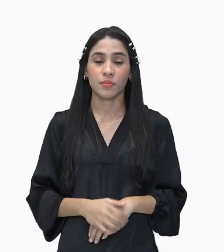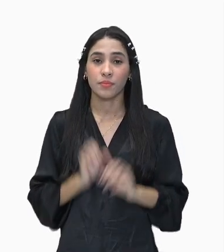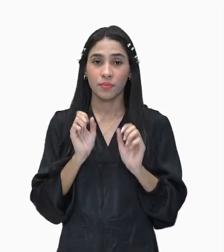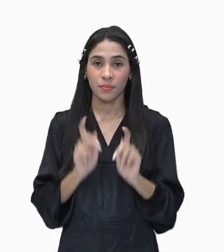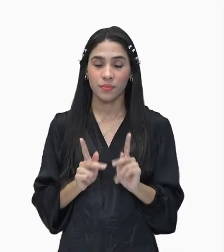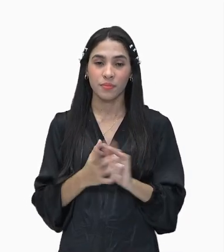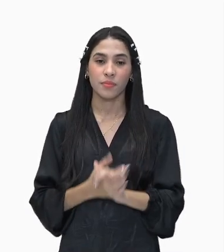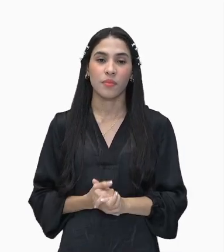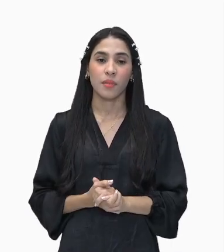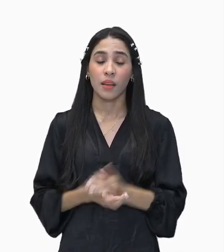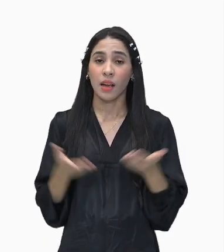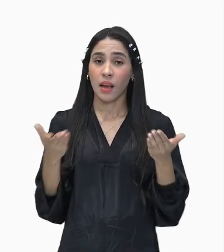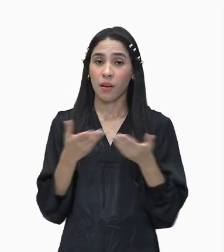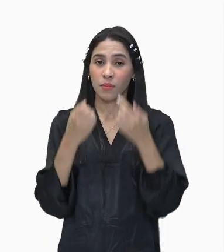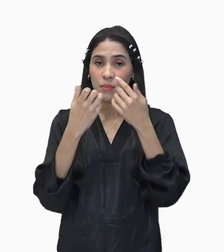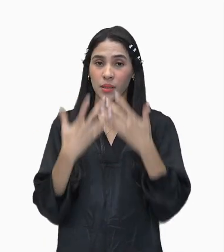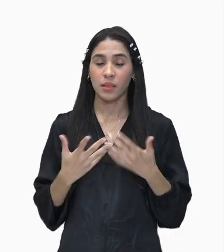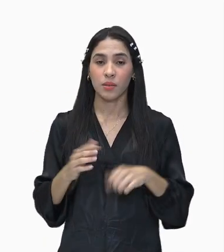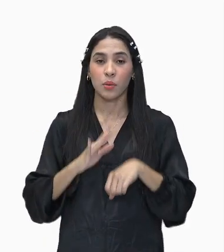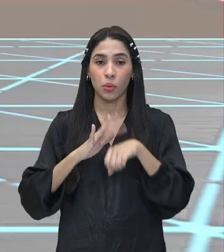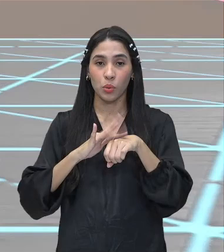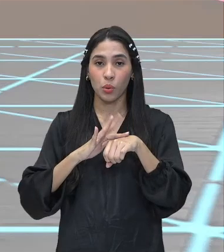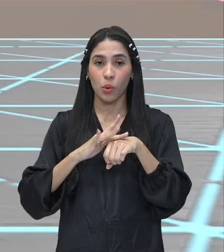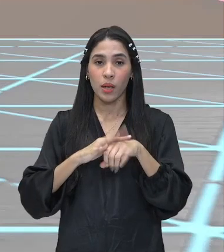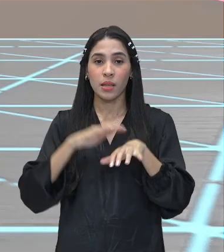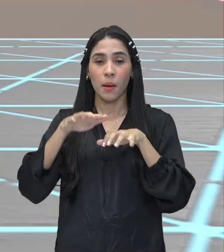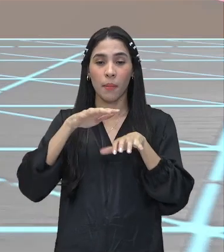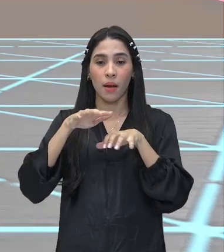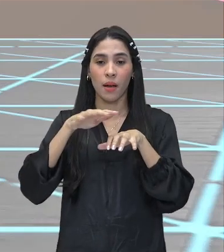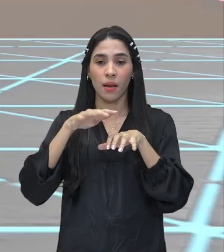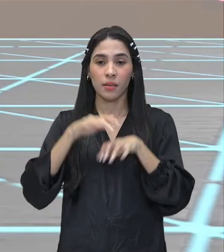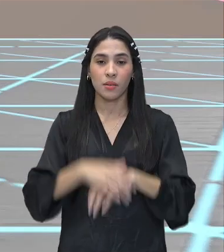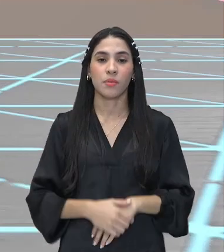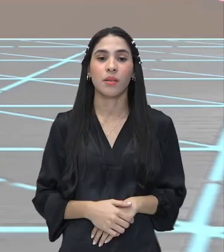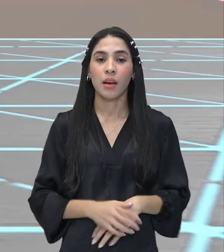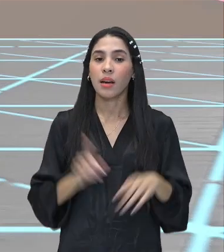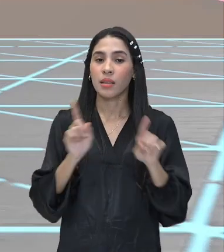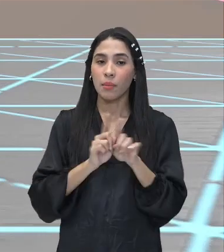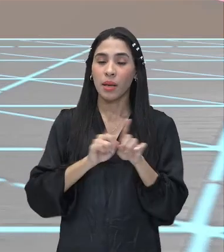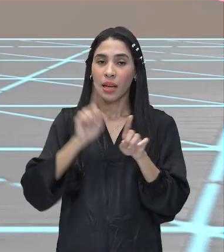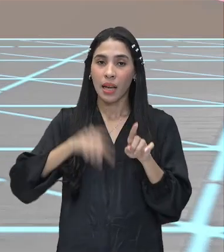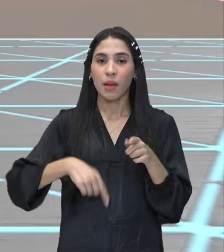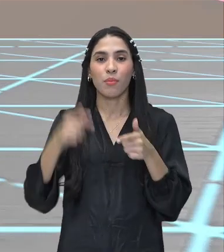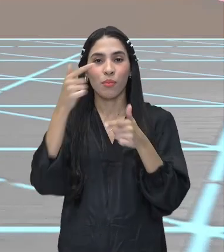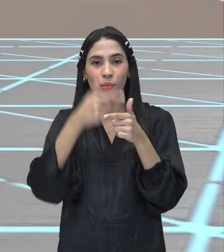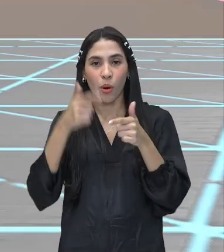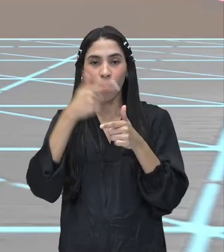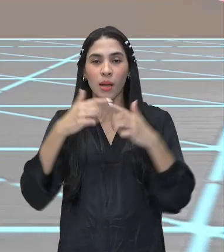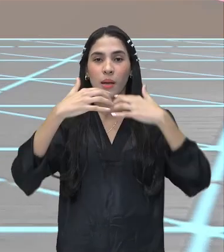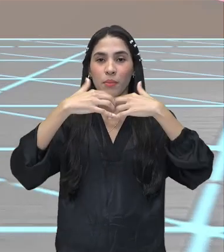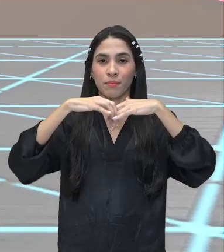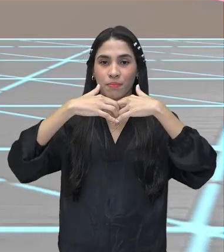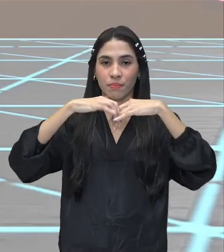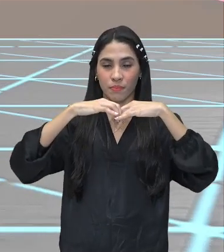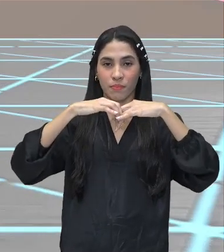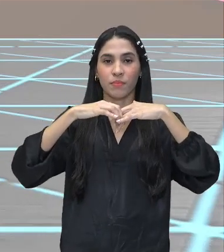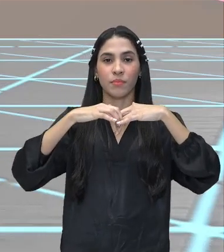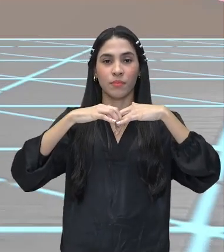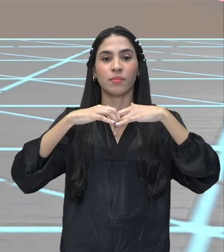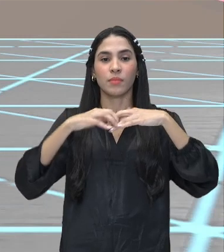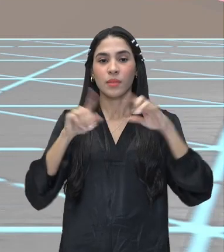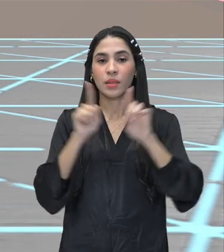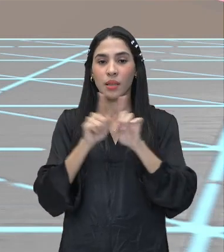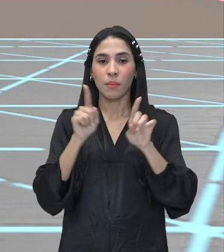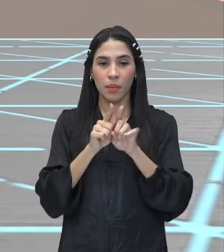Ok? Agora falando sobre a doença de Parkinson, que também é um distúrbio neurodegenerativo, crônico